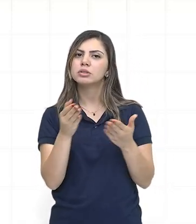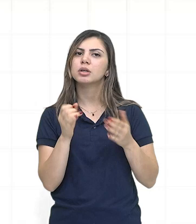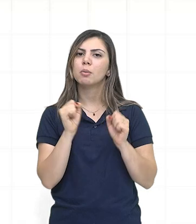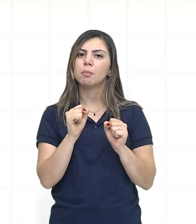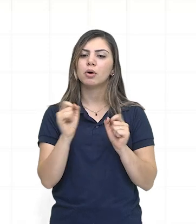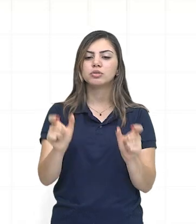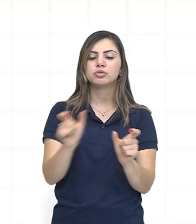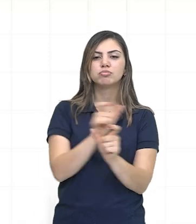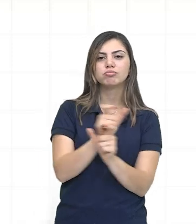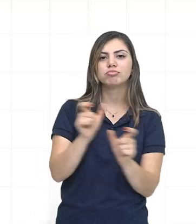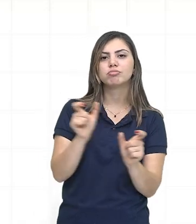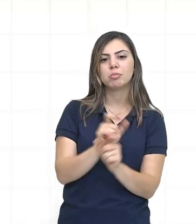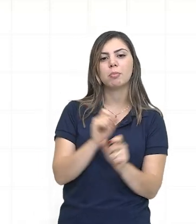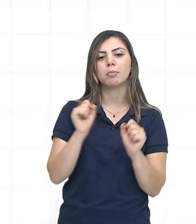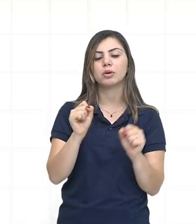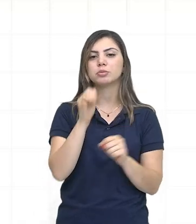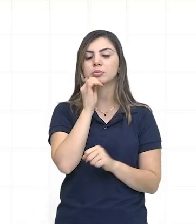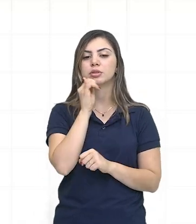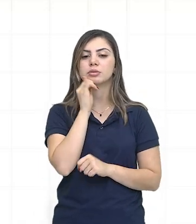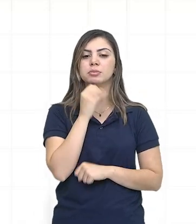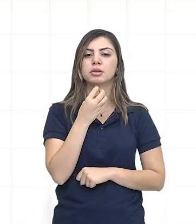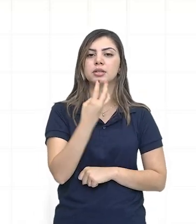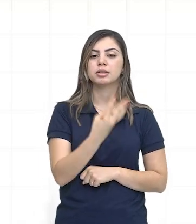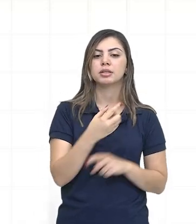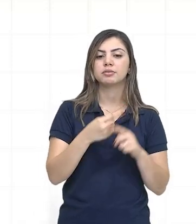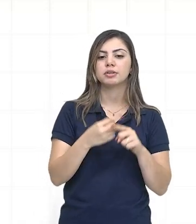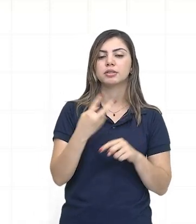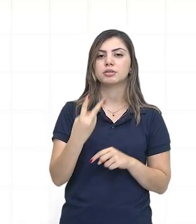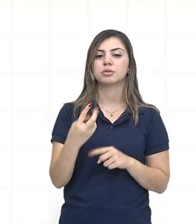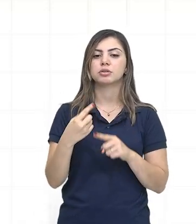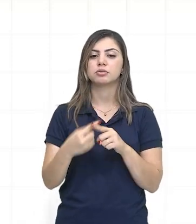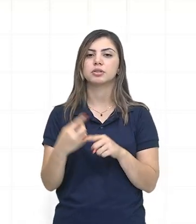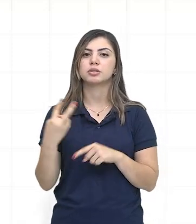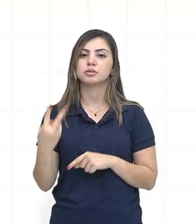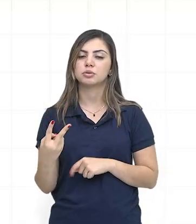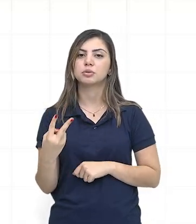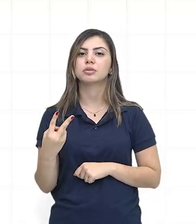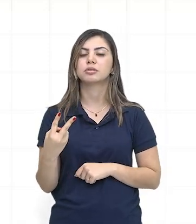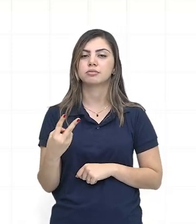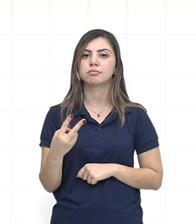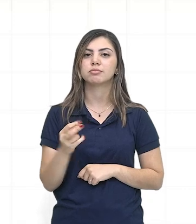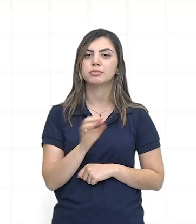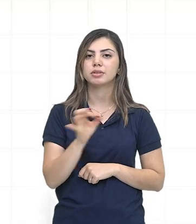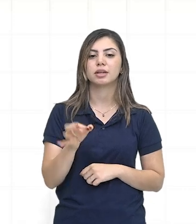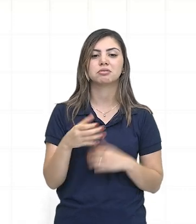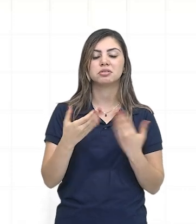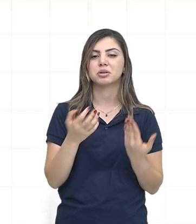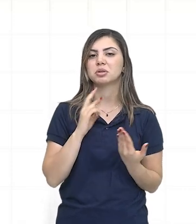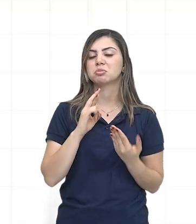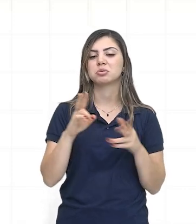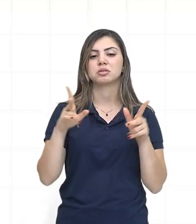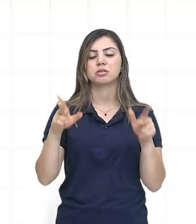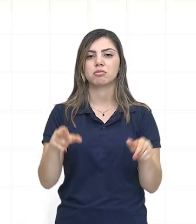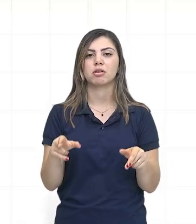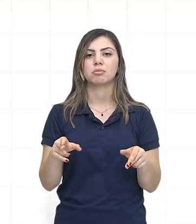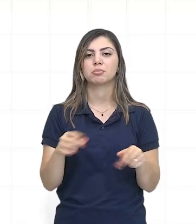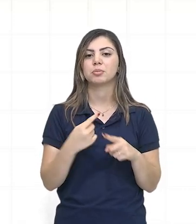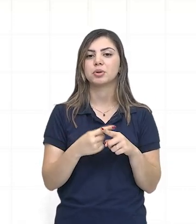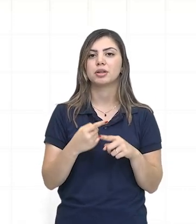né? Se você colocar 3 vezes 2 vezes 2, que é a mesma coisa, eu